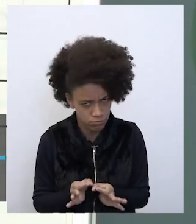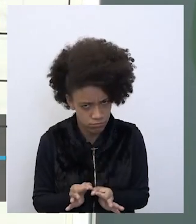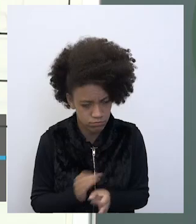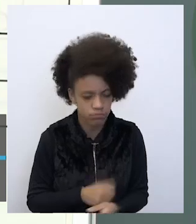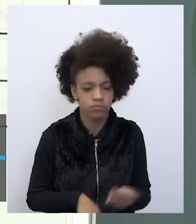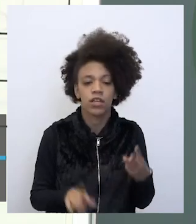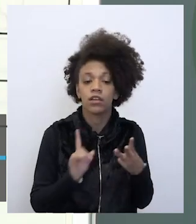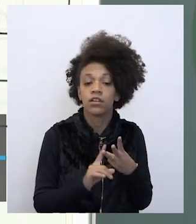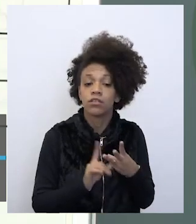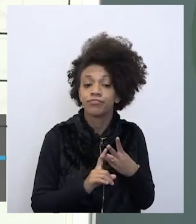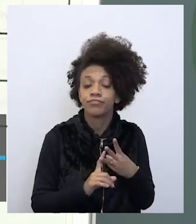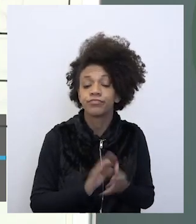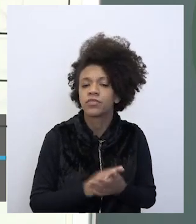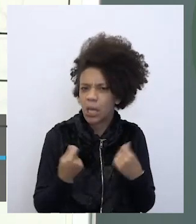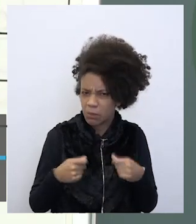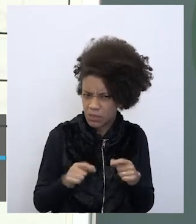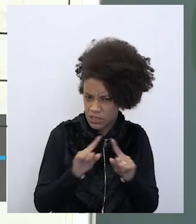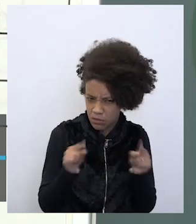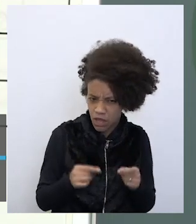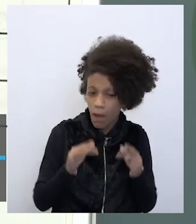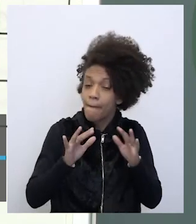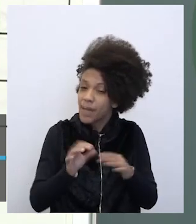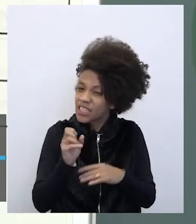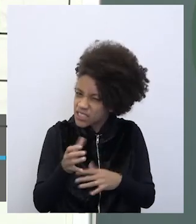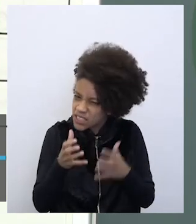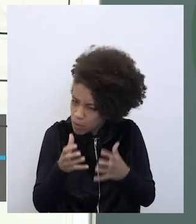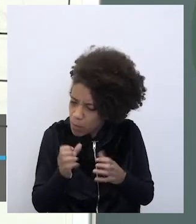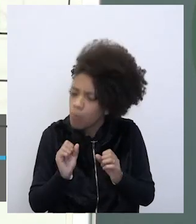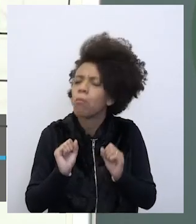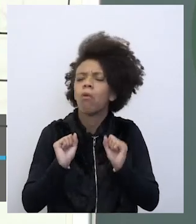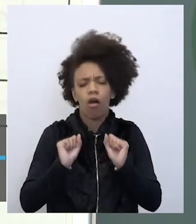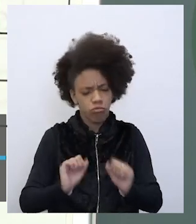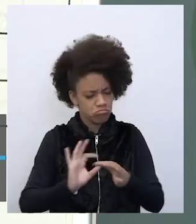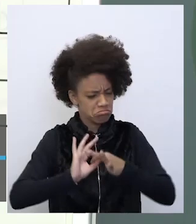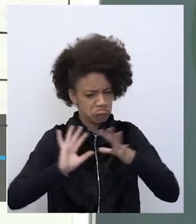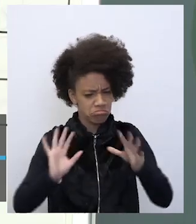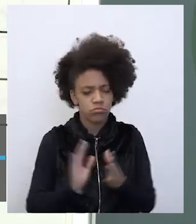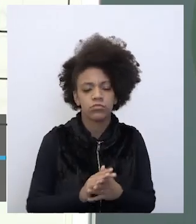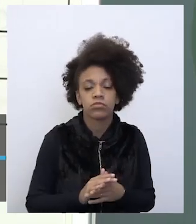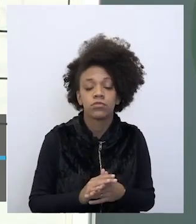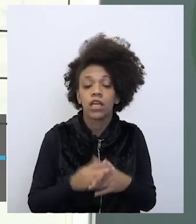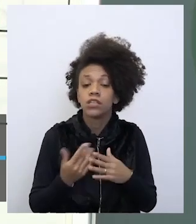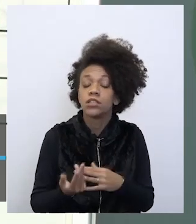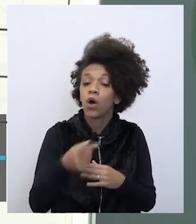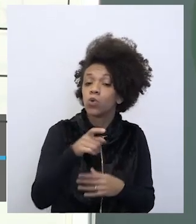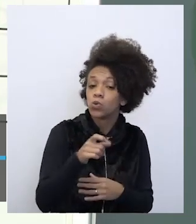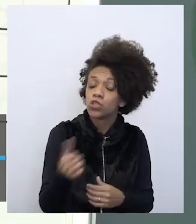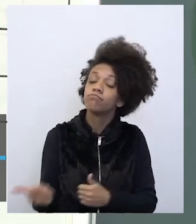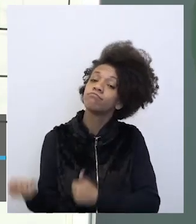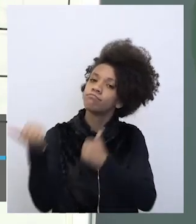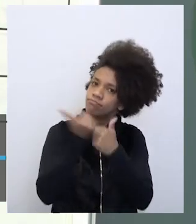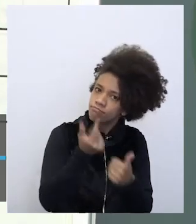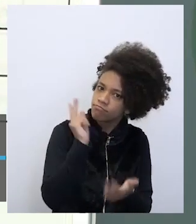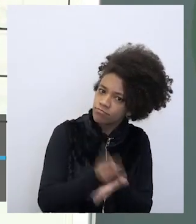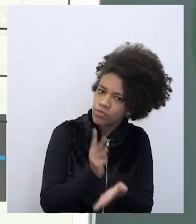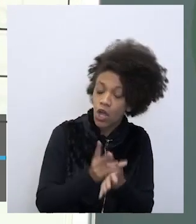o 1. Precisa colocar o parênteses? Não, mas se eu quiser eu posso pôr, professora? Pode. Então, no lugar do x, sempre substituindo na função. E, ó,